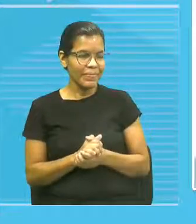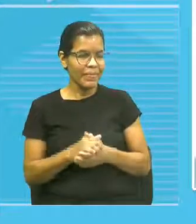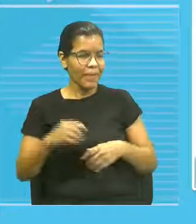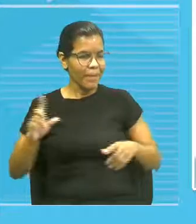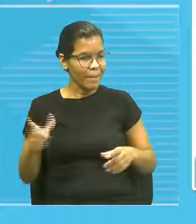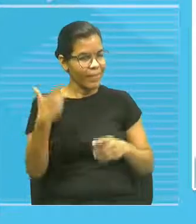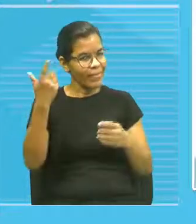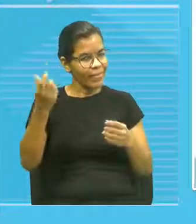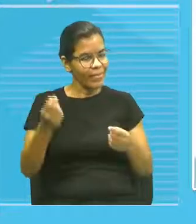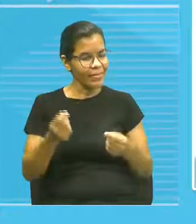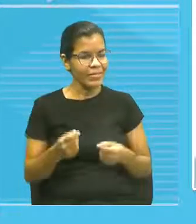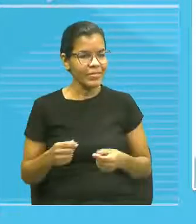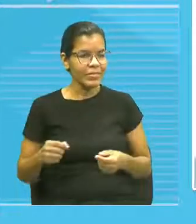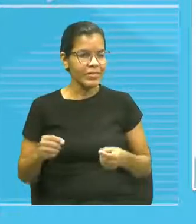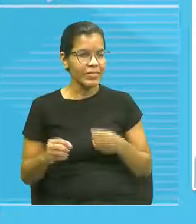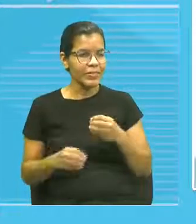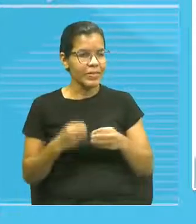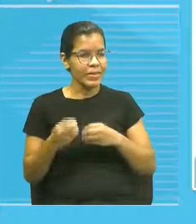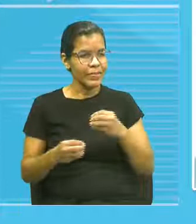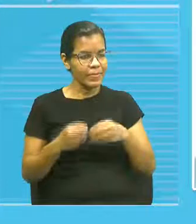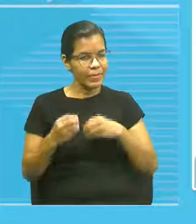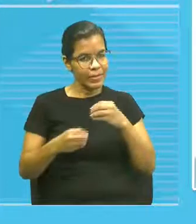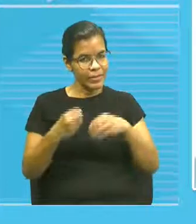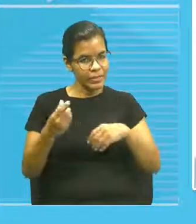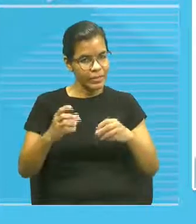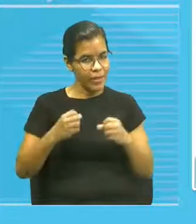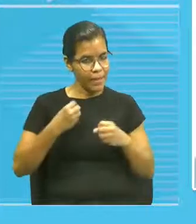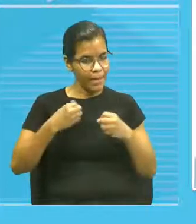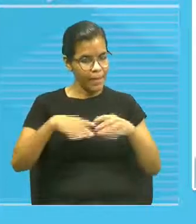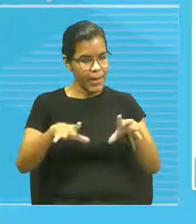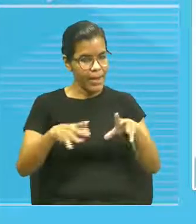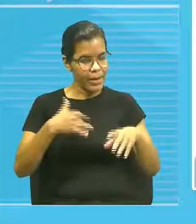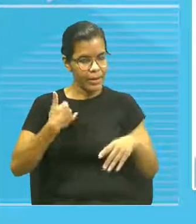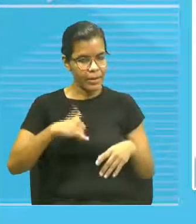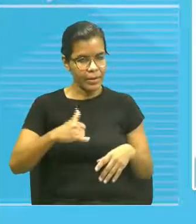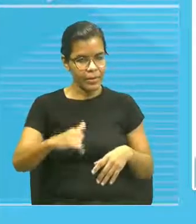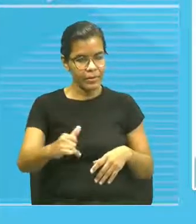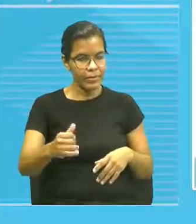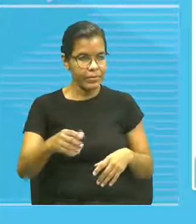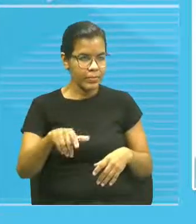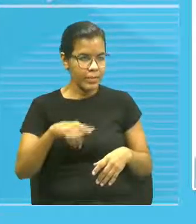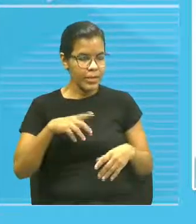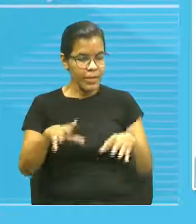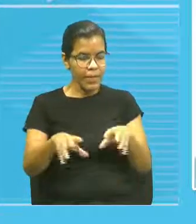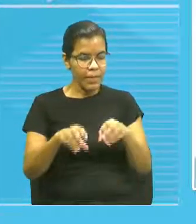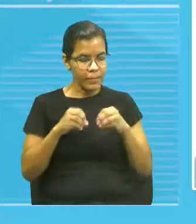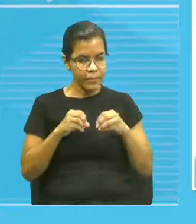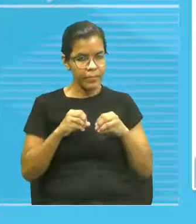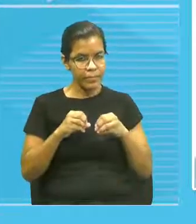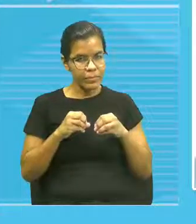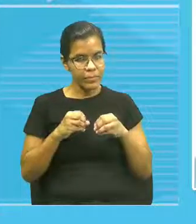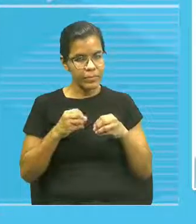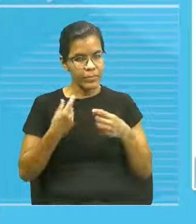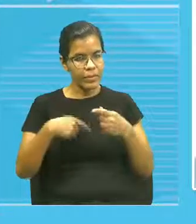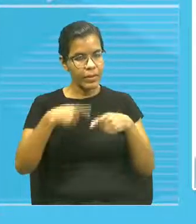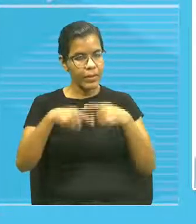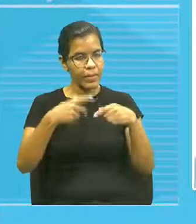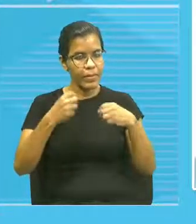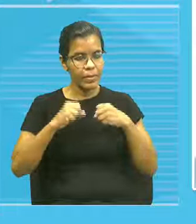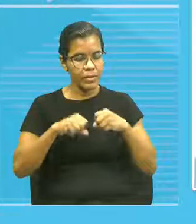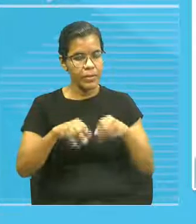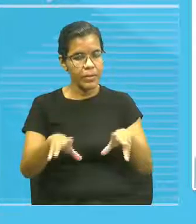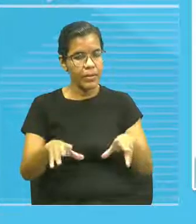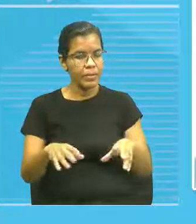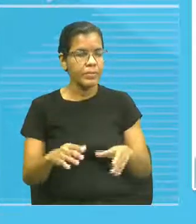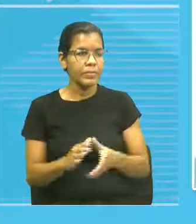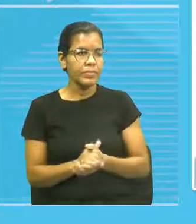quando isso acontece, essa interação aí é formada, libera energia. Então, primeiro absorve, depois libera. E